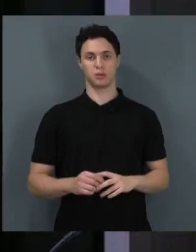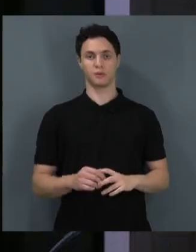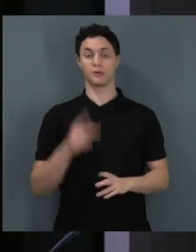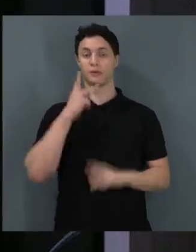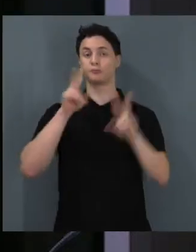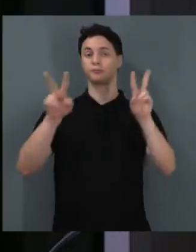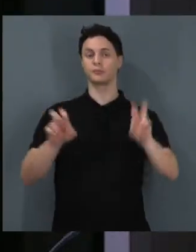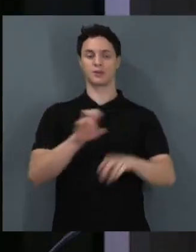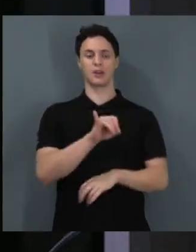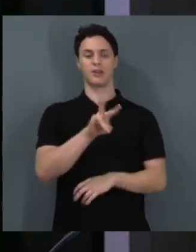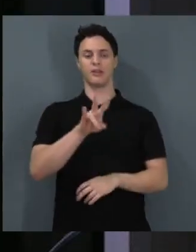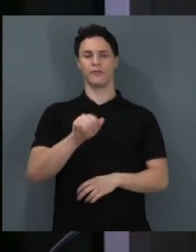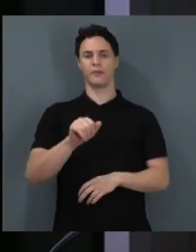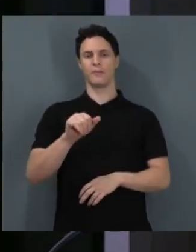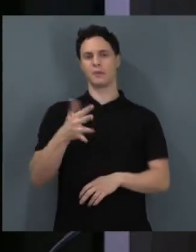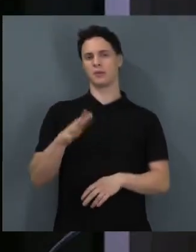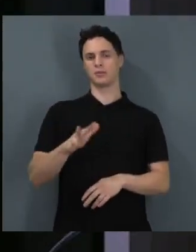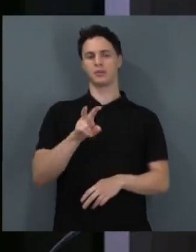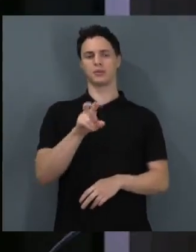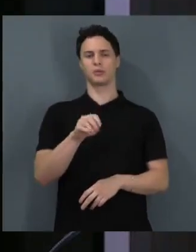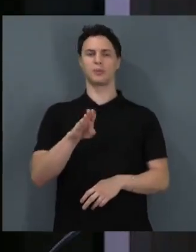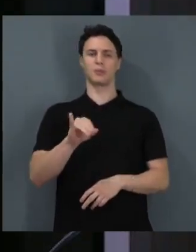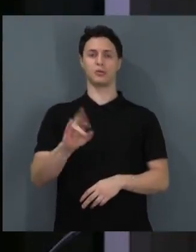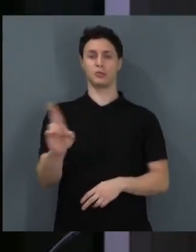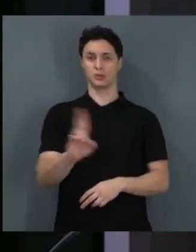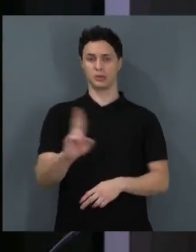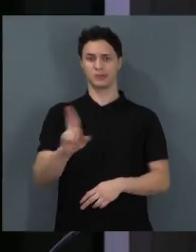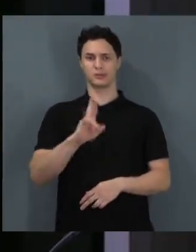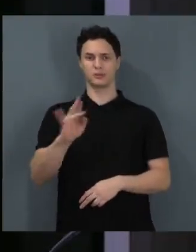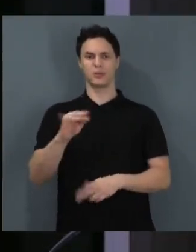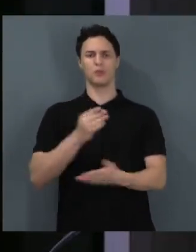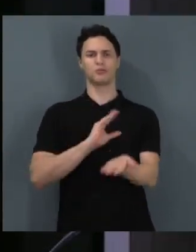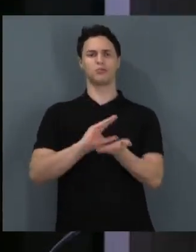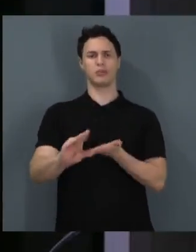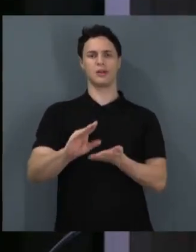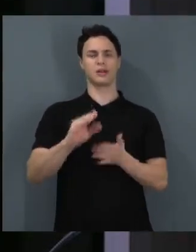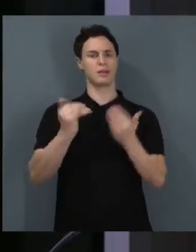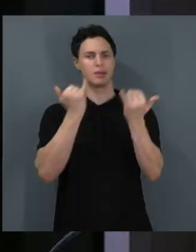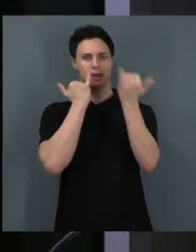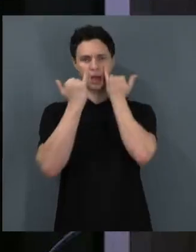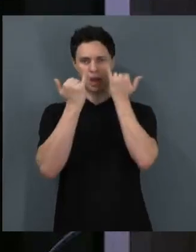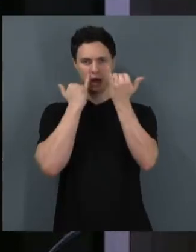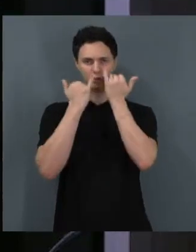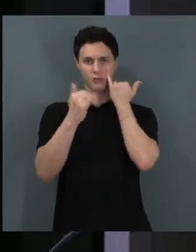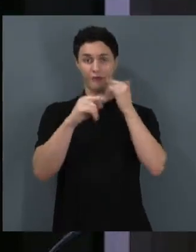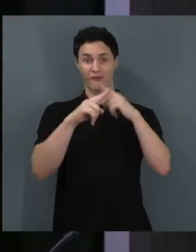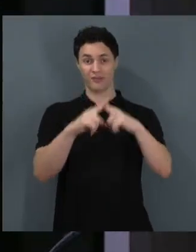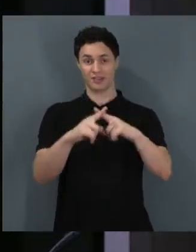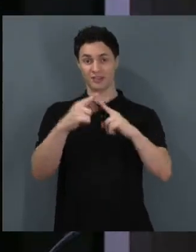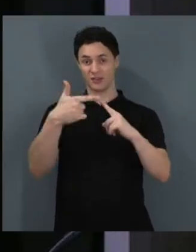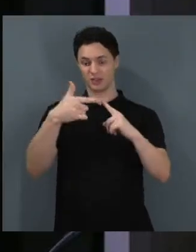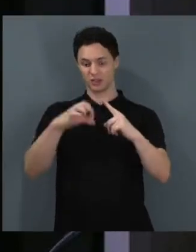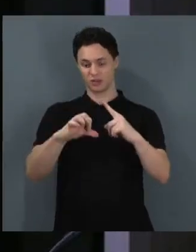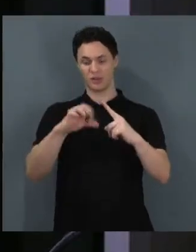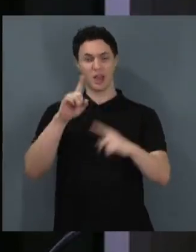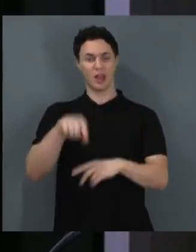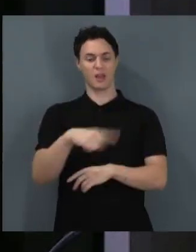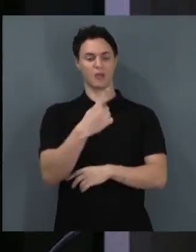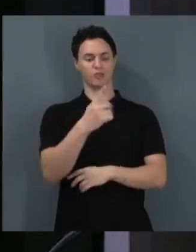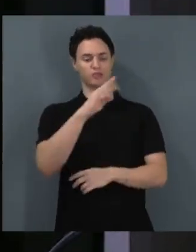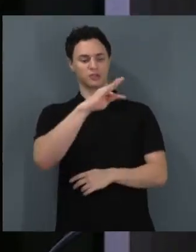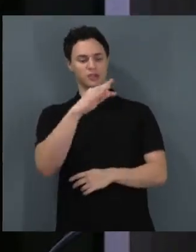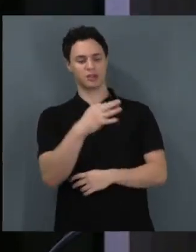bilhões de reais. Se fizermos a multiplicação desses dados por 29, nós estamos falando aqui de 1 trilhão e 600 bilhões de